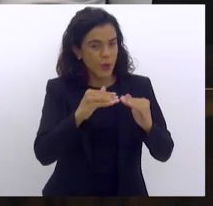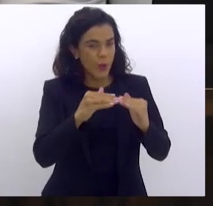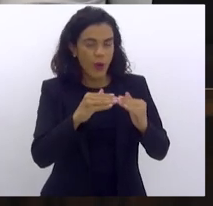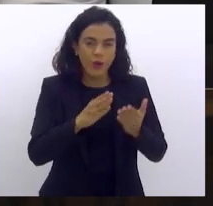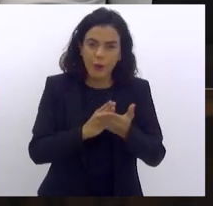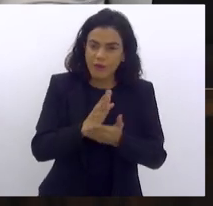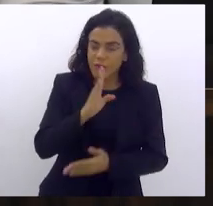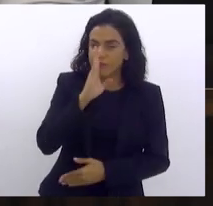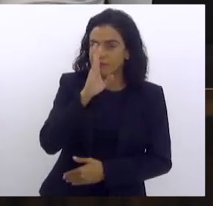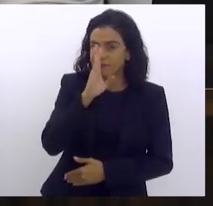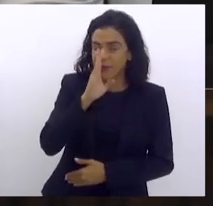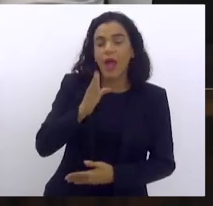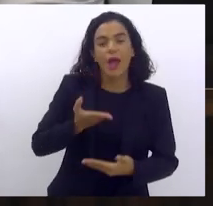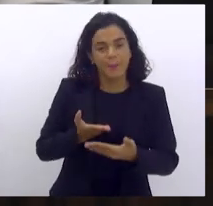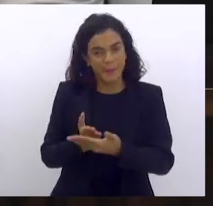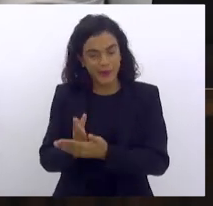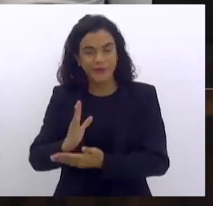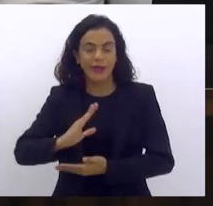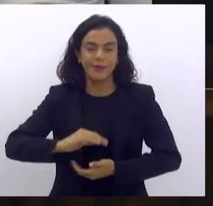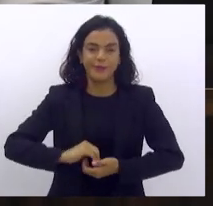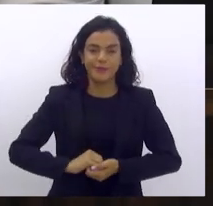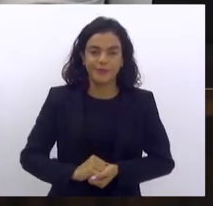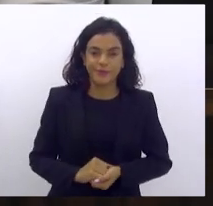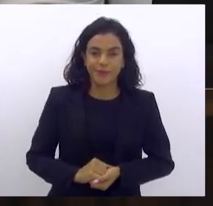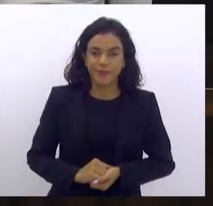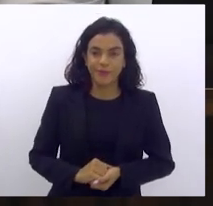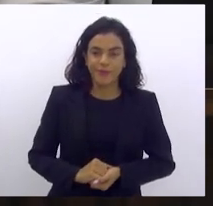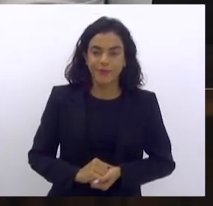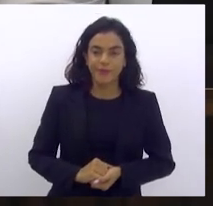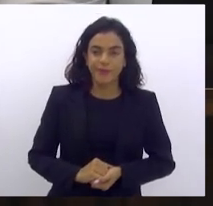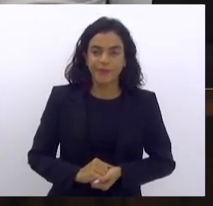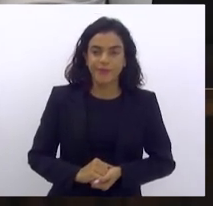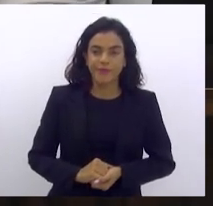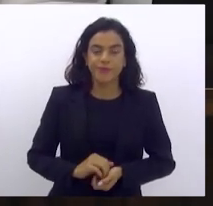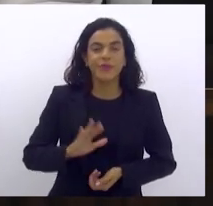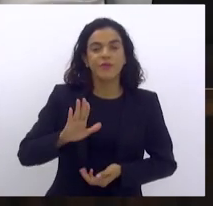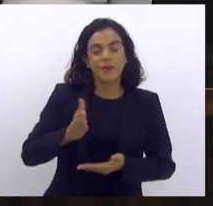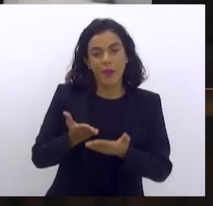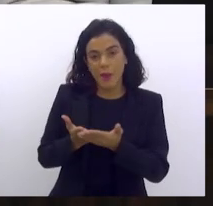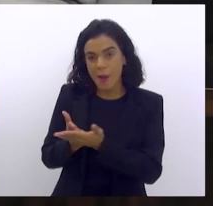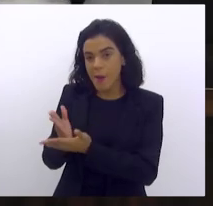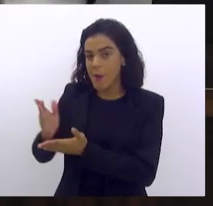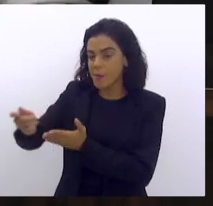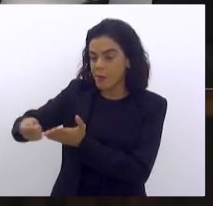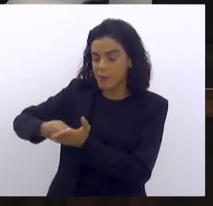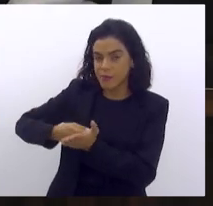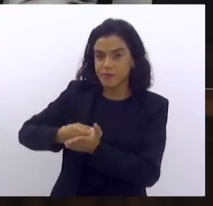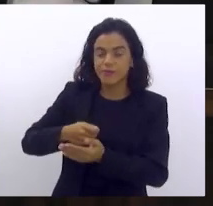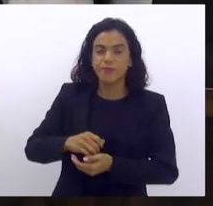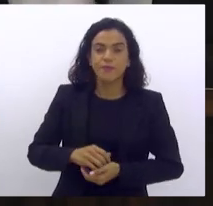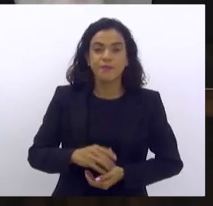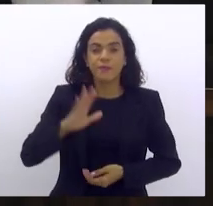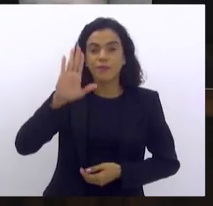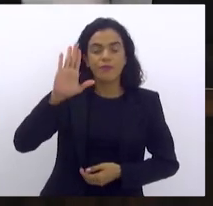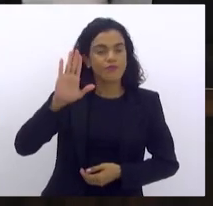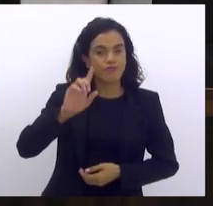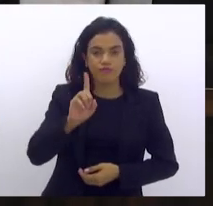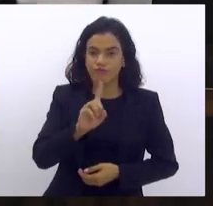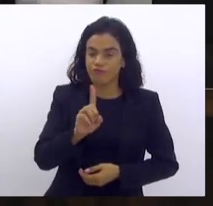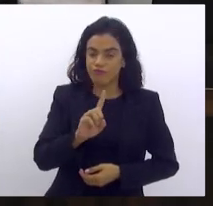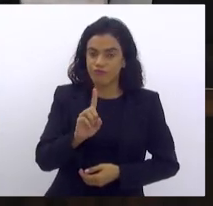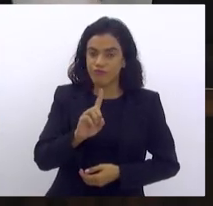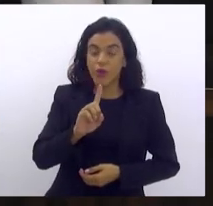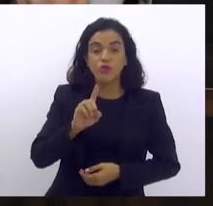aprovam, permaneçam como estão. Aprovado. Vai à promulgação. Marta Rocha, para a declaração de voto. Não.